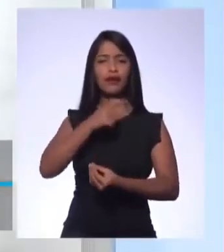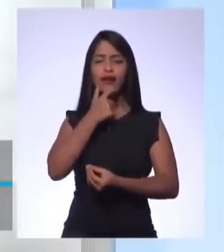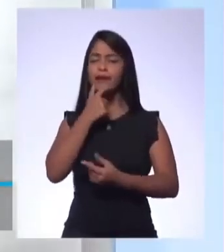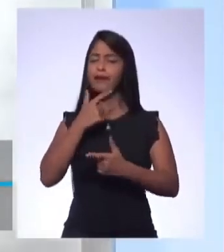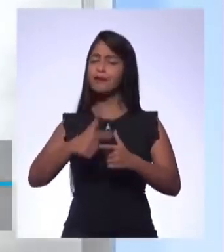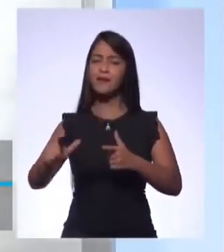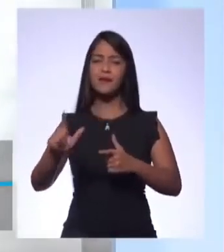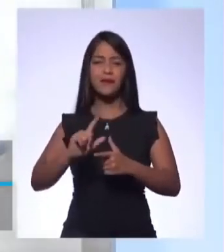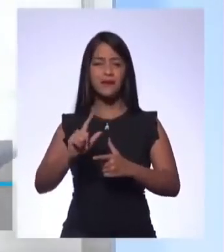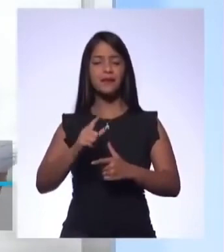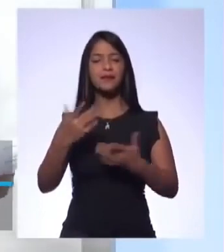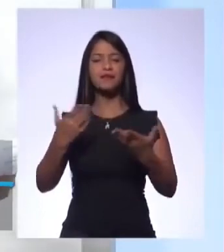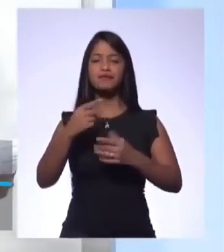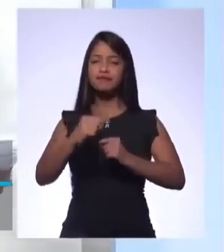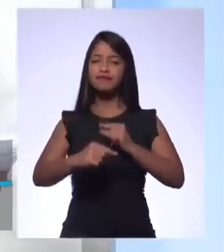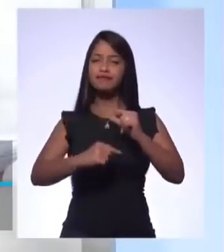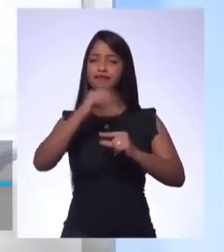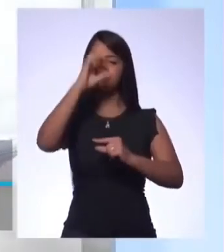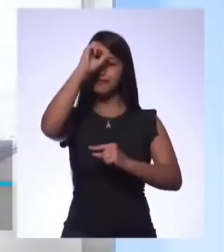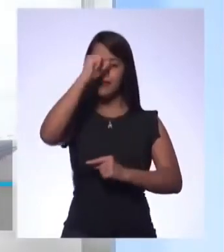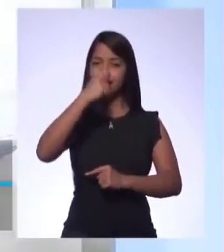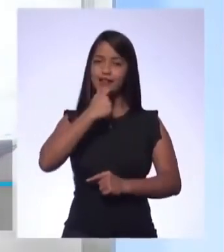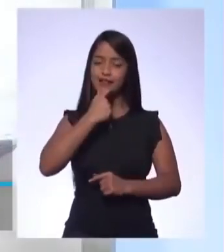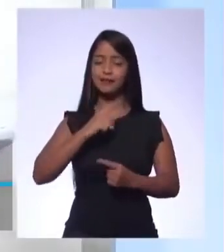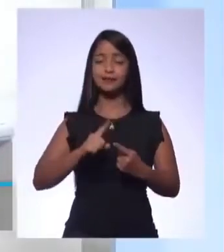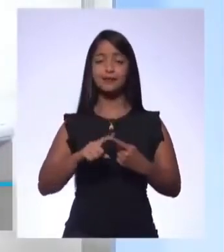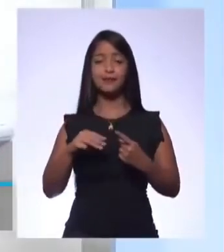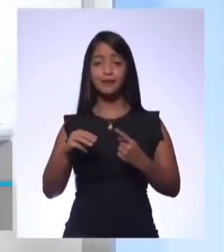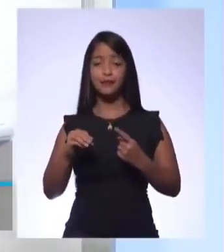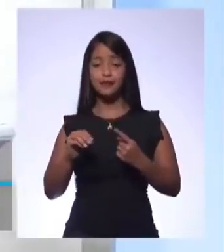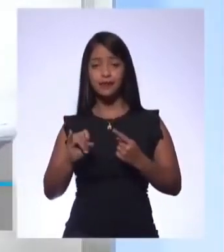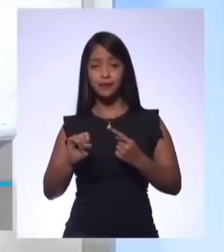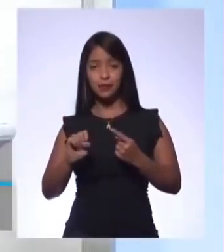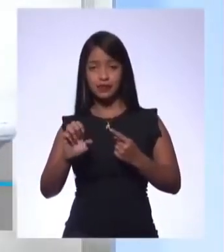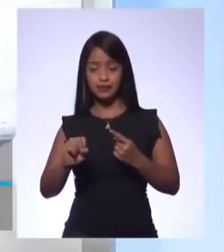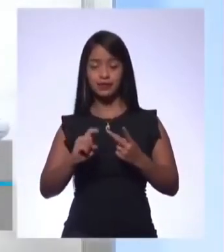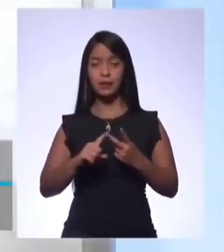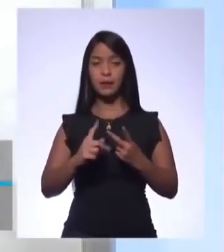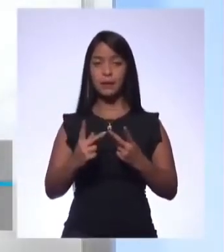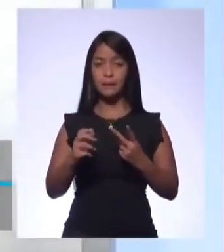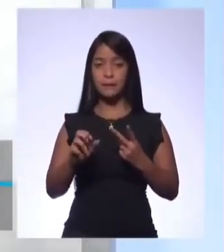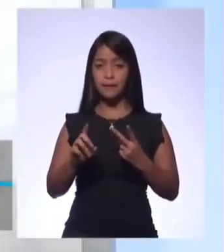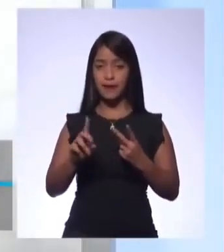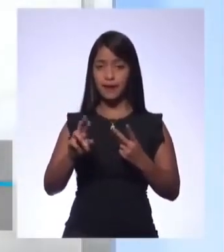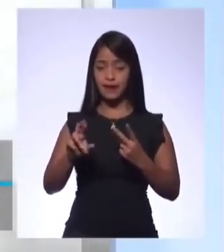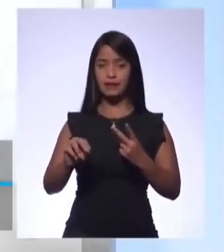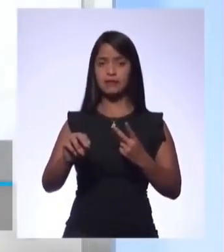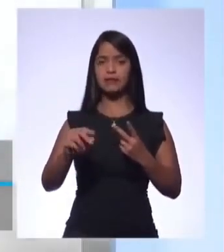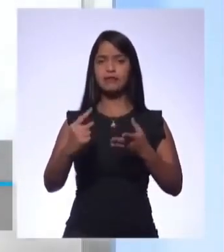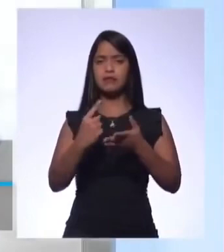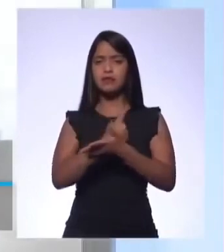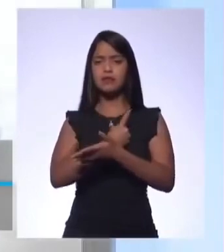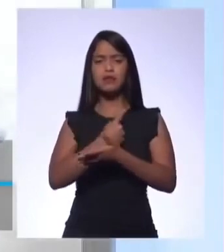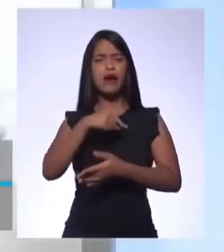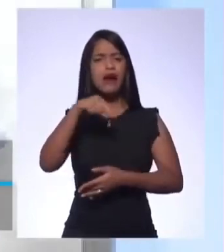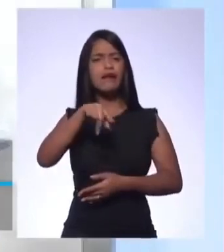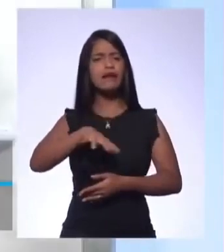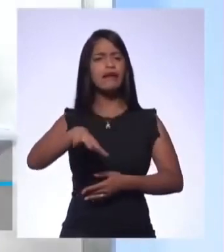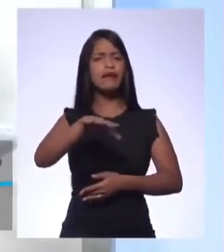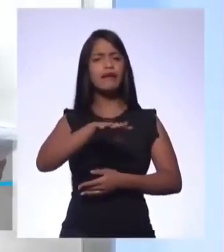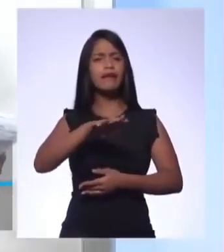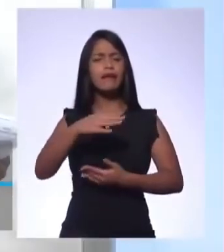de construção mesmo. O Moisés, o Pedro, né? Perguntou quem é que comanda, que ele quer conhecer